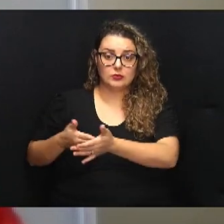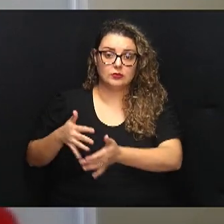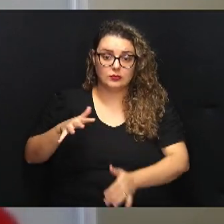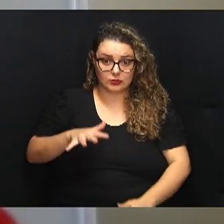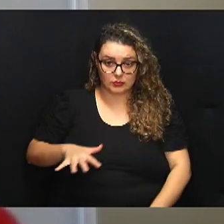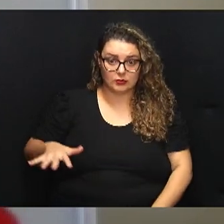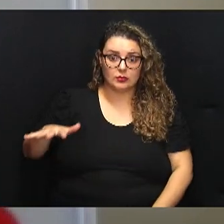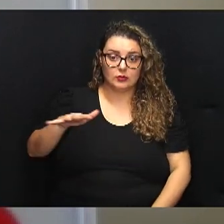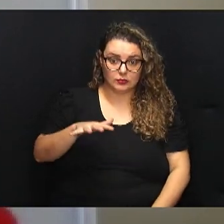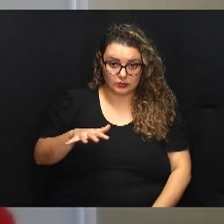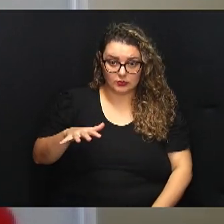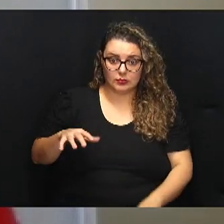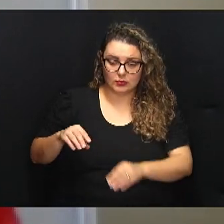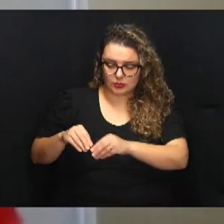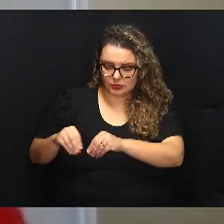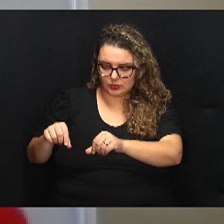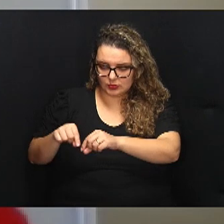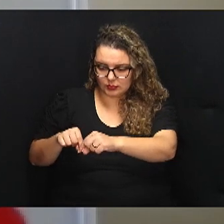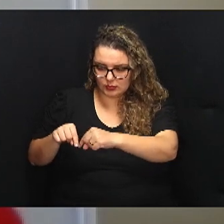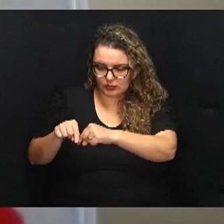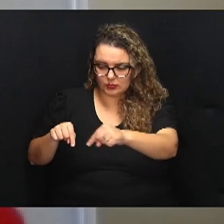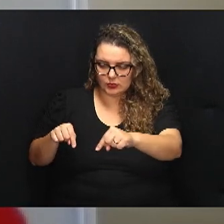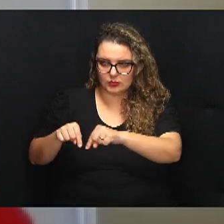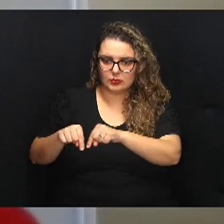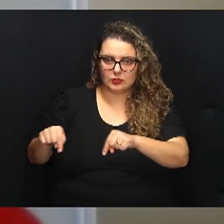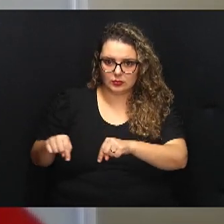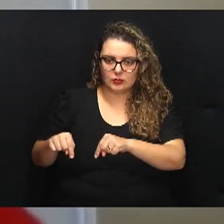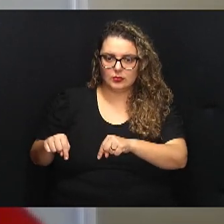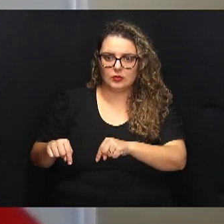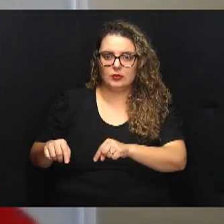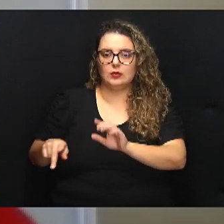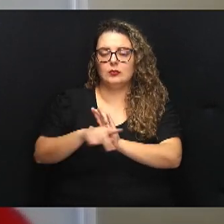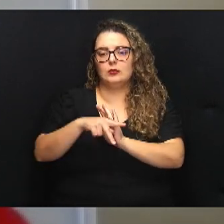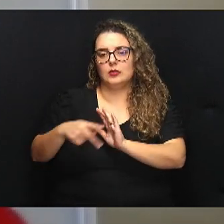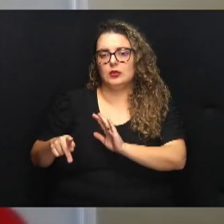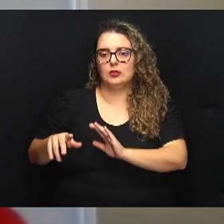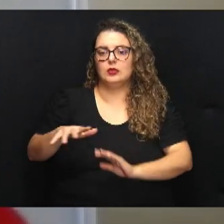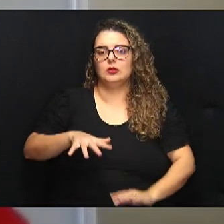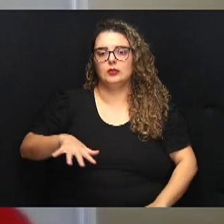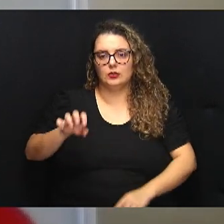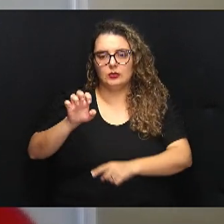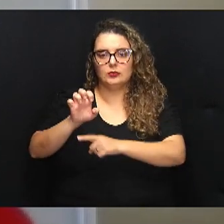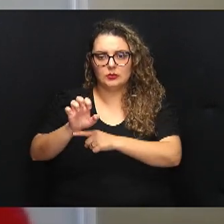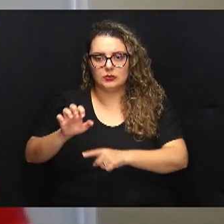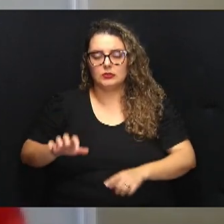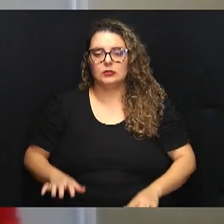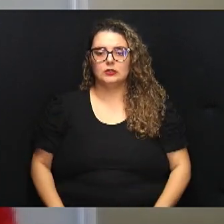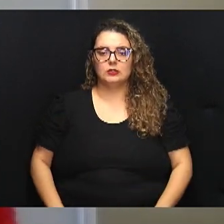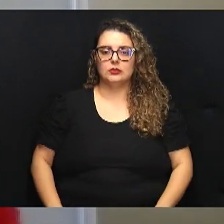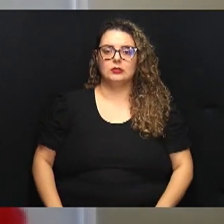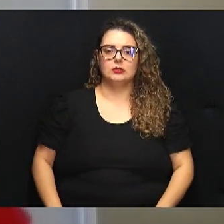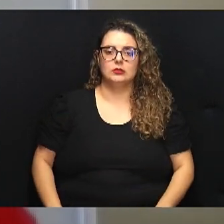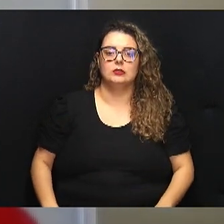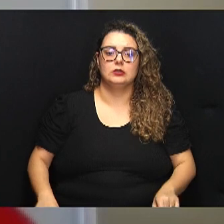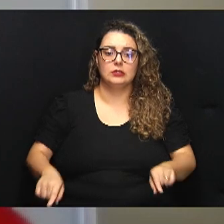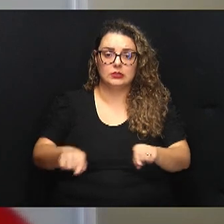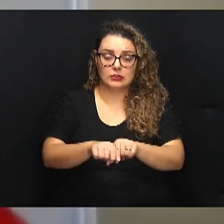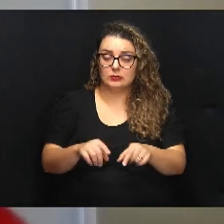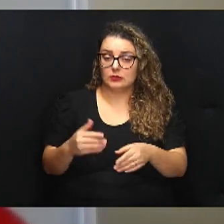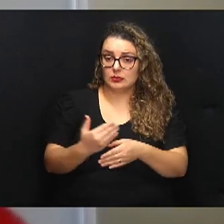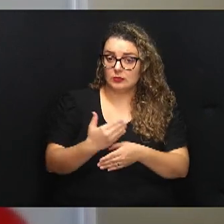ao território, os impactos são restritos ao território do Estado, e